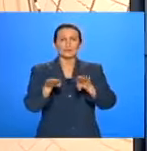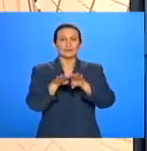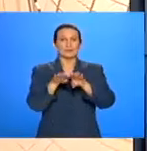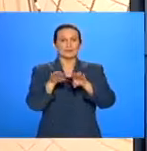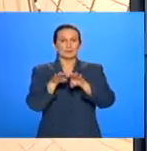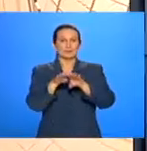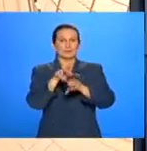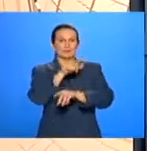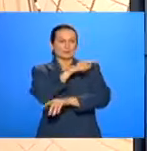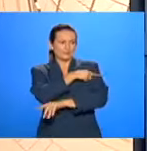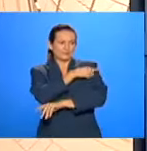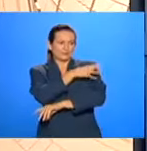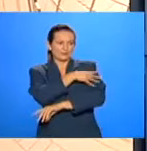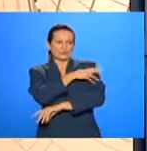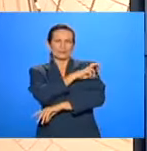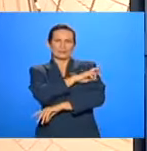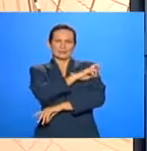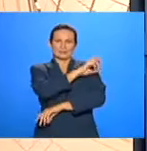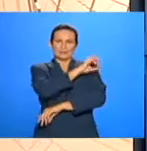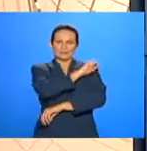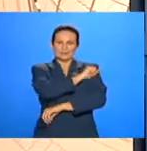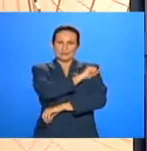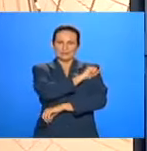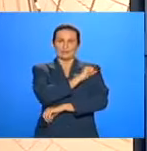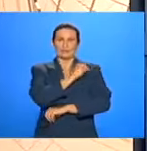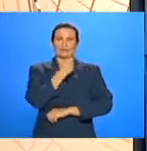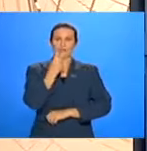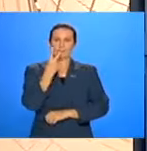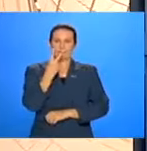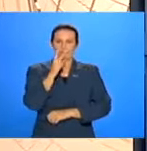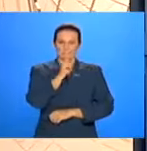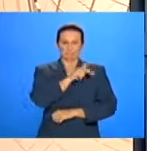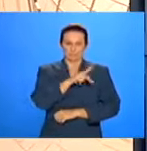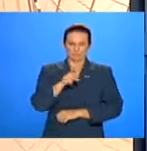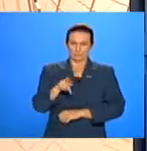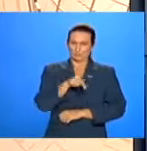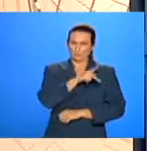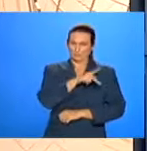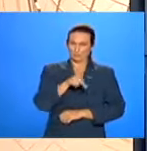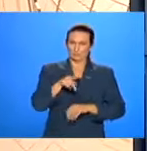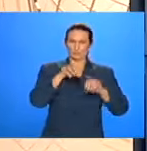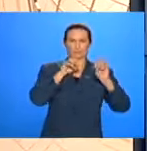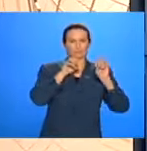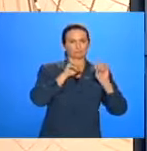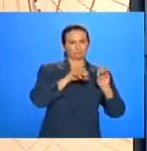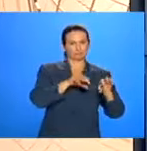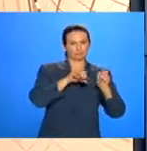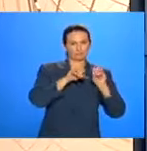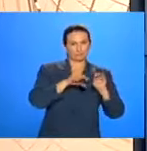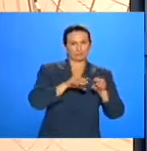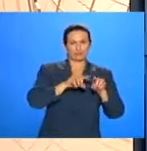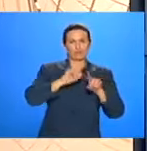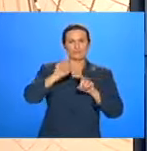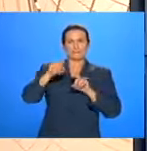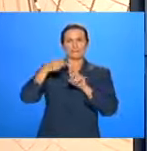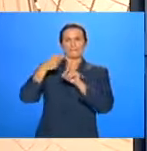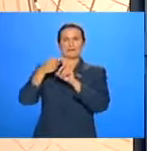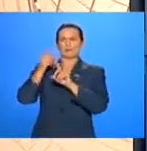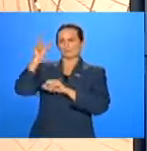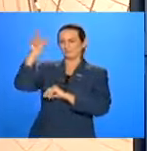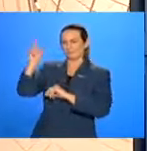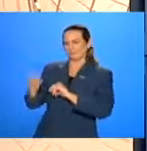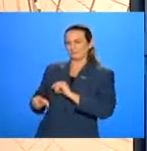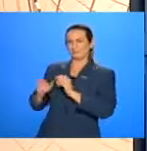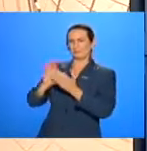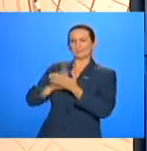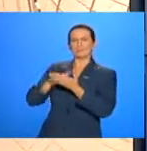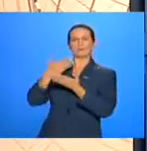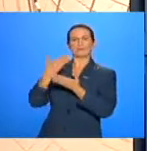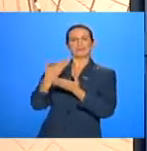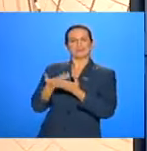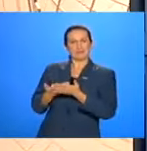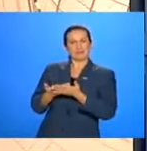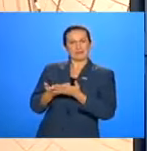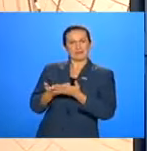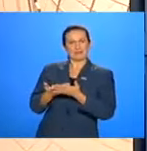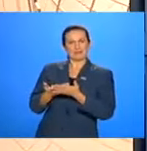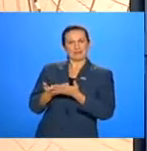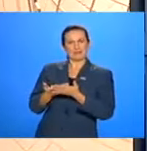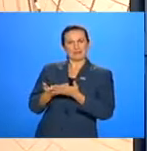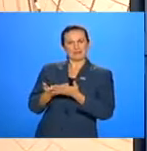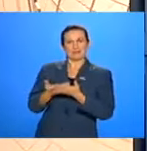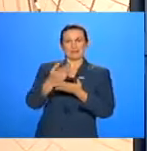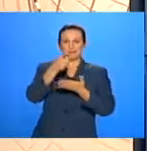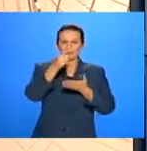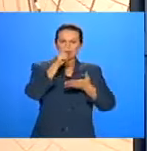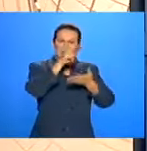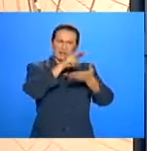presença de 2 educadores simultaneamente, a professora regente de classe e o intérprete de Libras. A